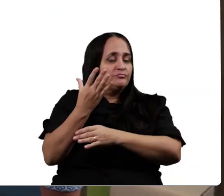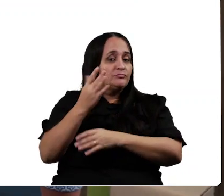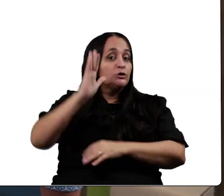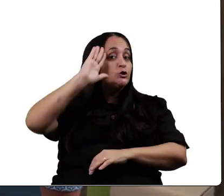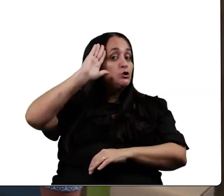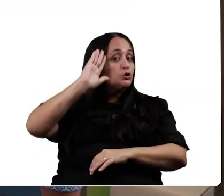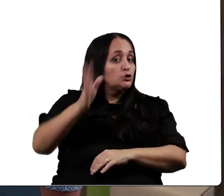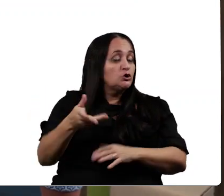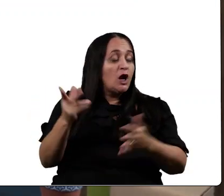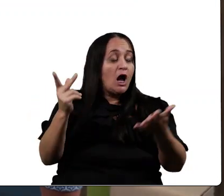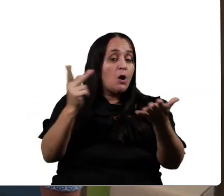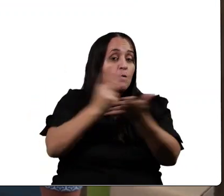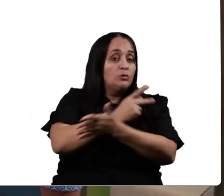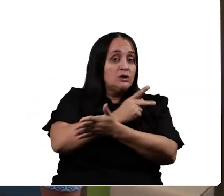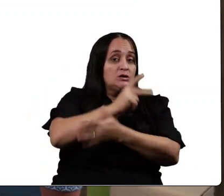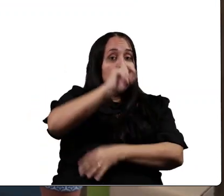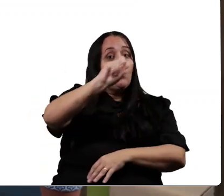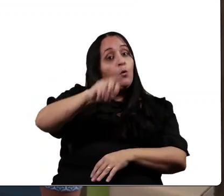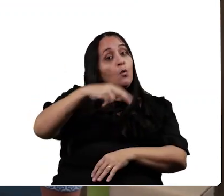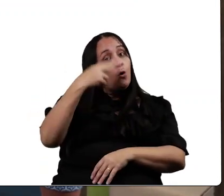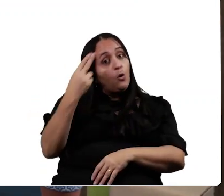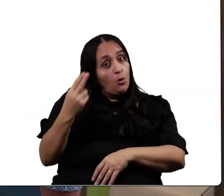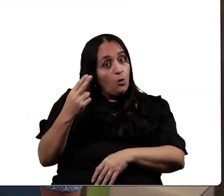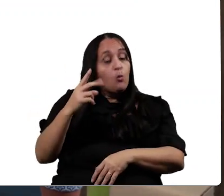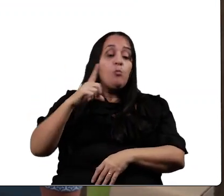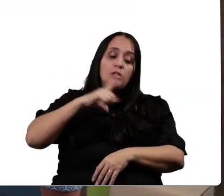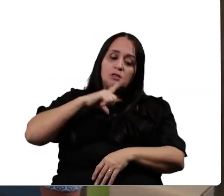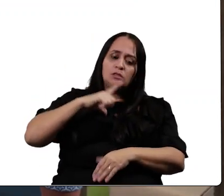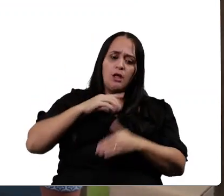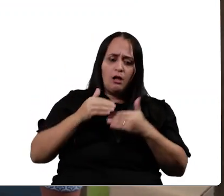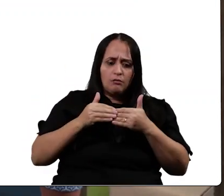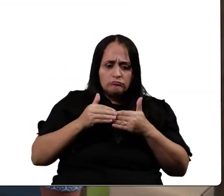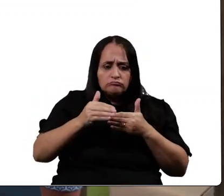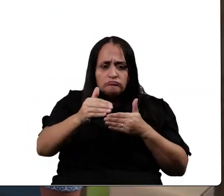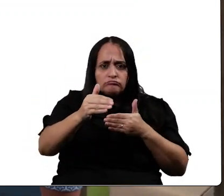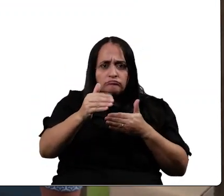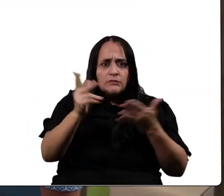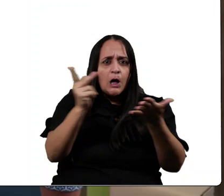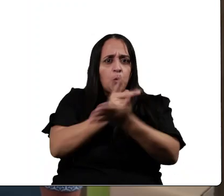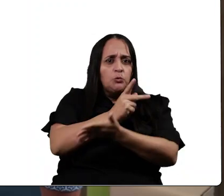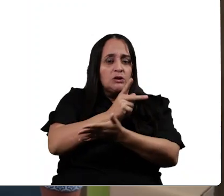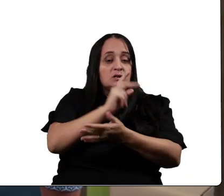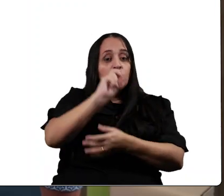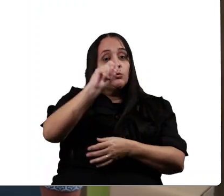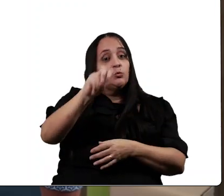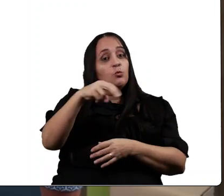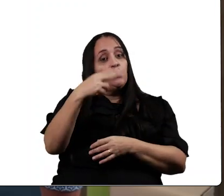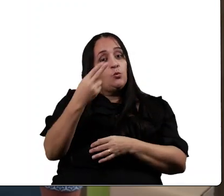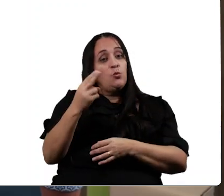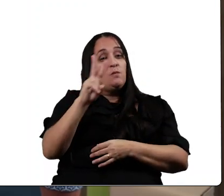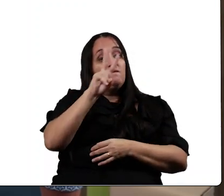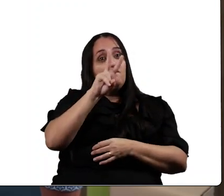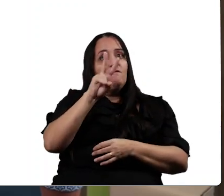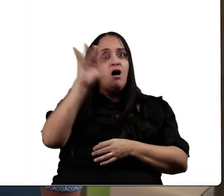já aconteceu, que está acontecendo, tá? Ou que pode acontecer.